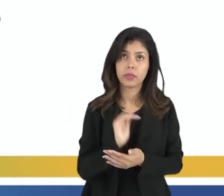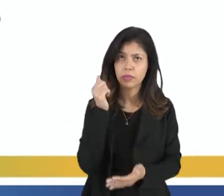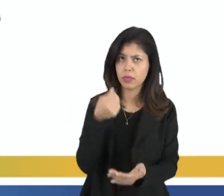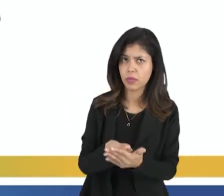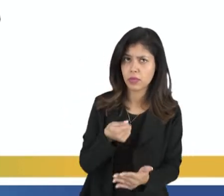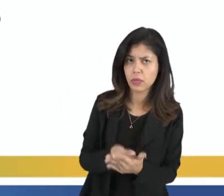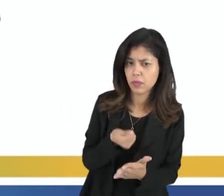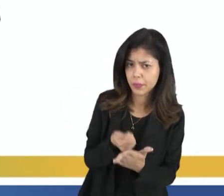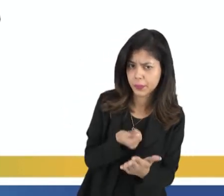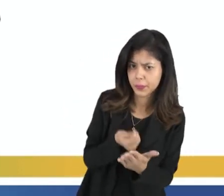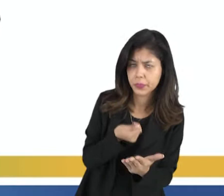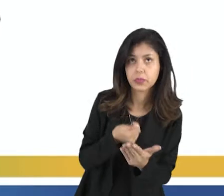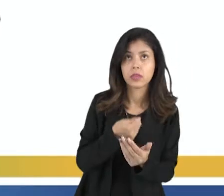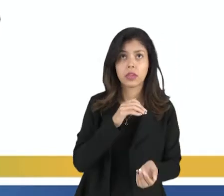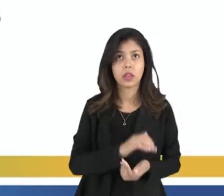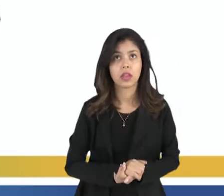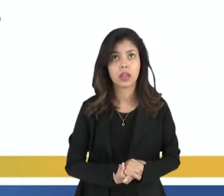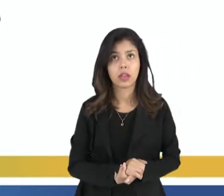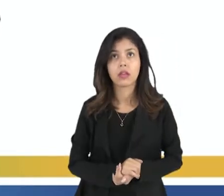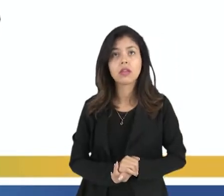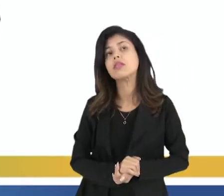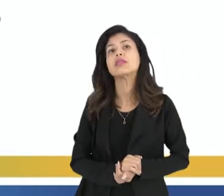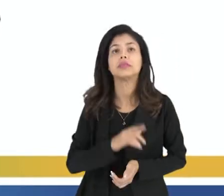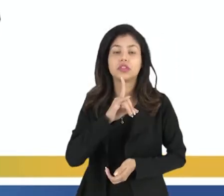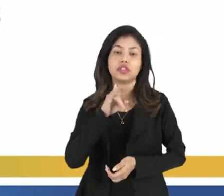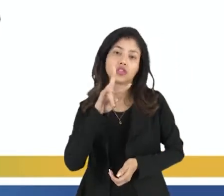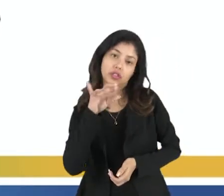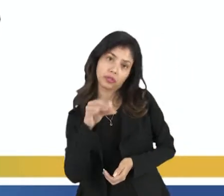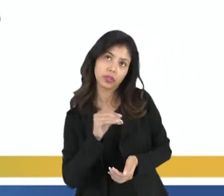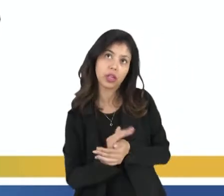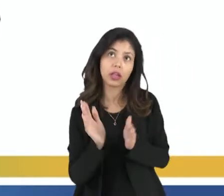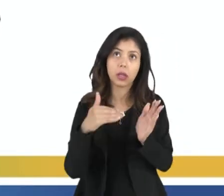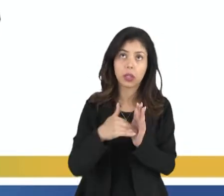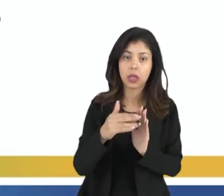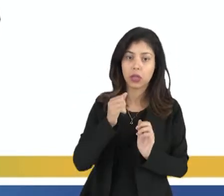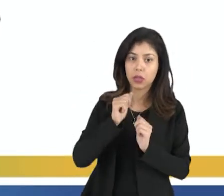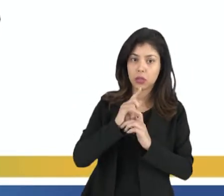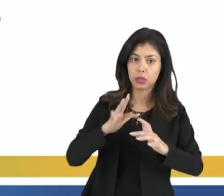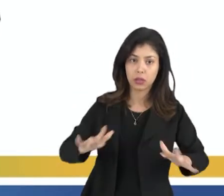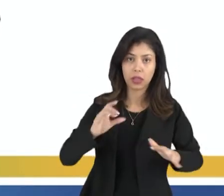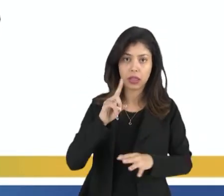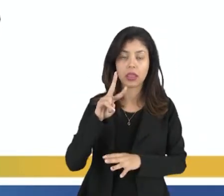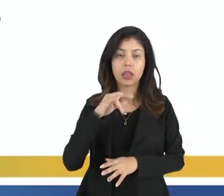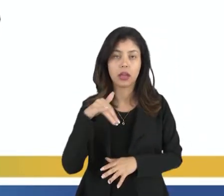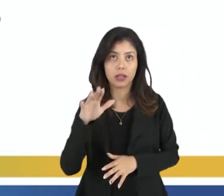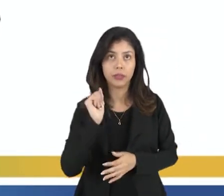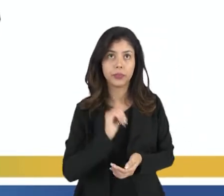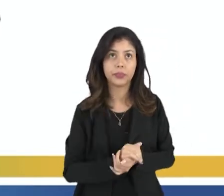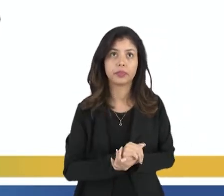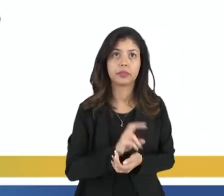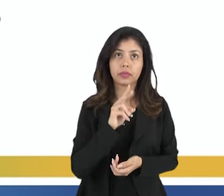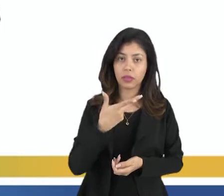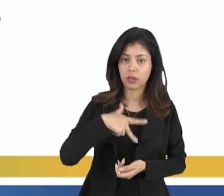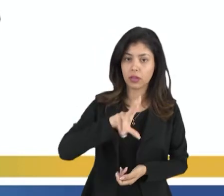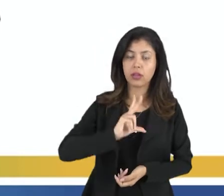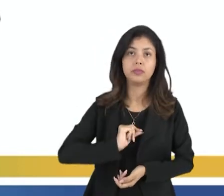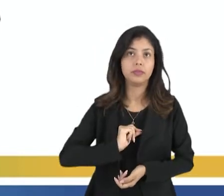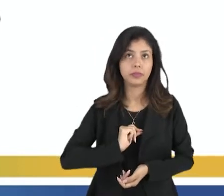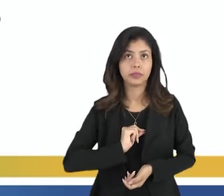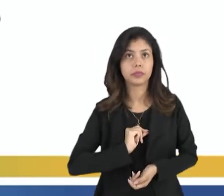cobrança rigorosa das dívidas, ameaçando aí com uma derrama, né? Então a gente vai ter